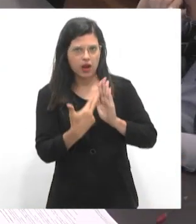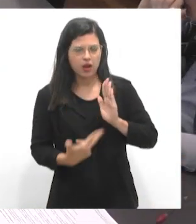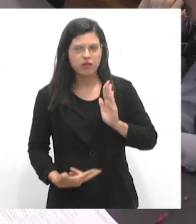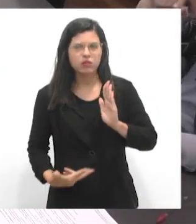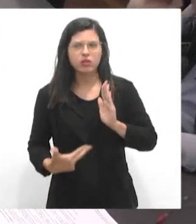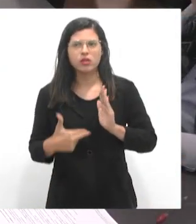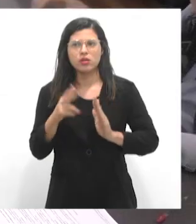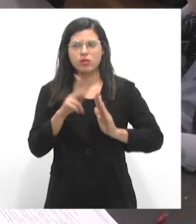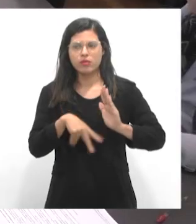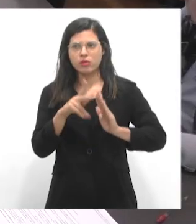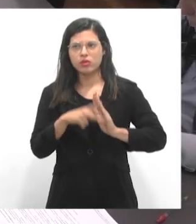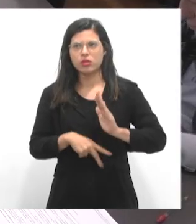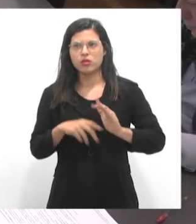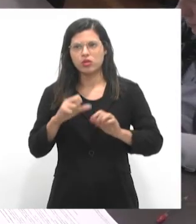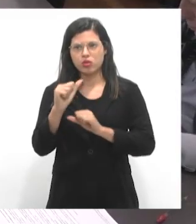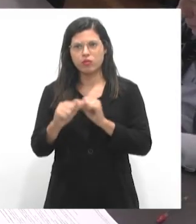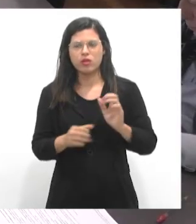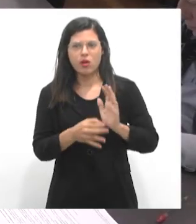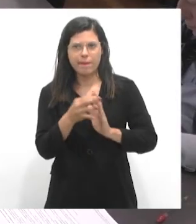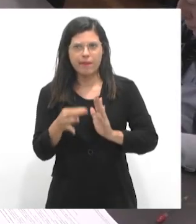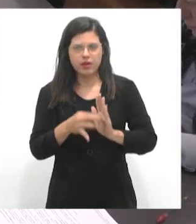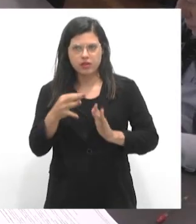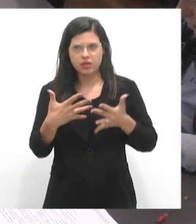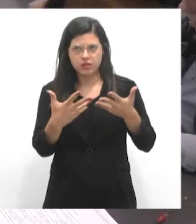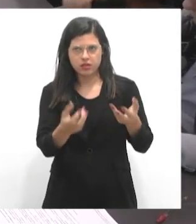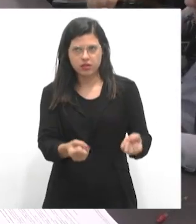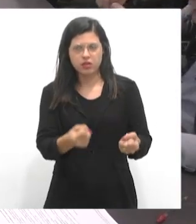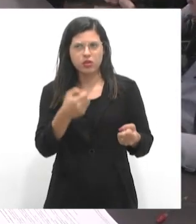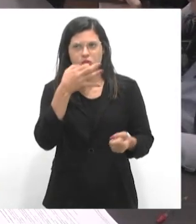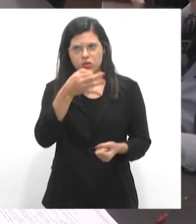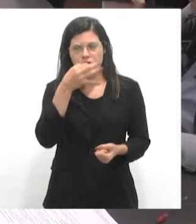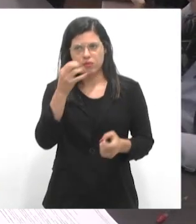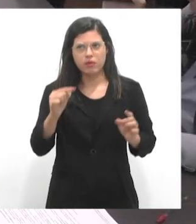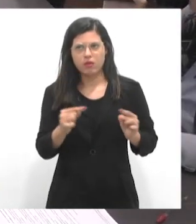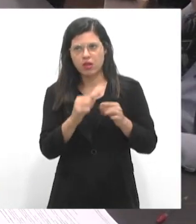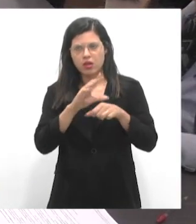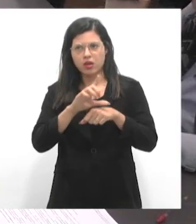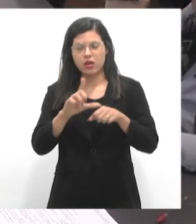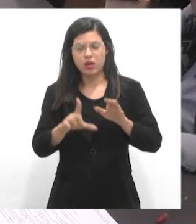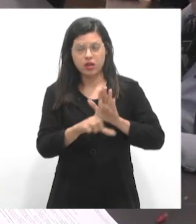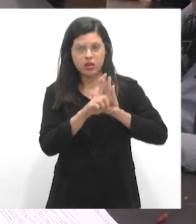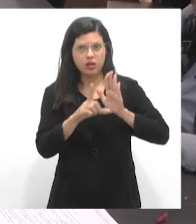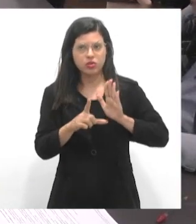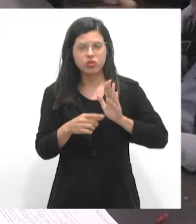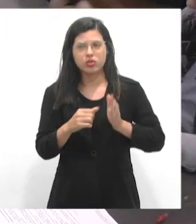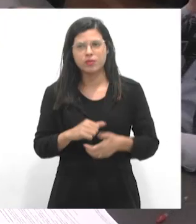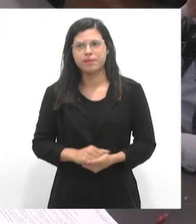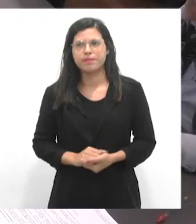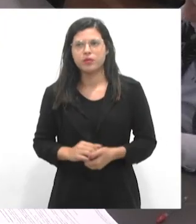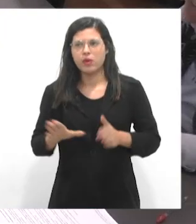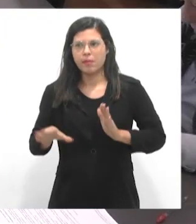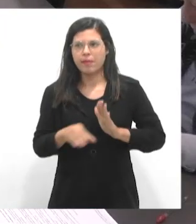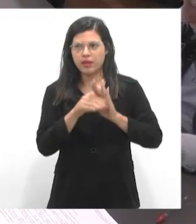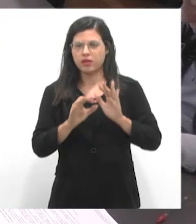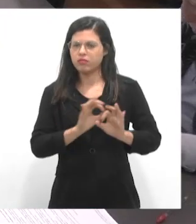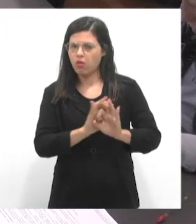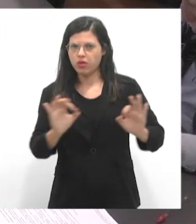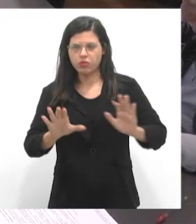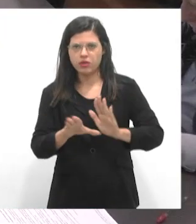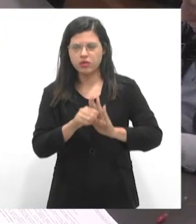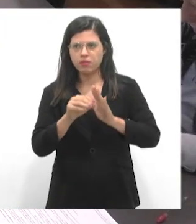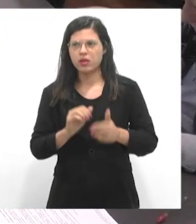já votando, acatando a sugestão do deputado pela legalidade com emendas. São ótimas as emendas. A CCJ